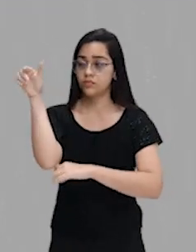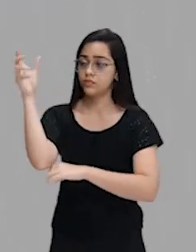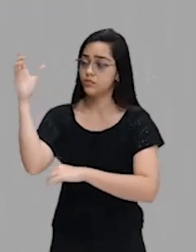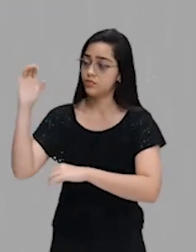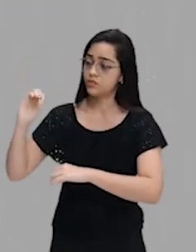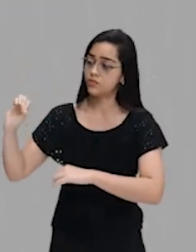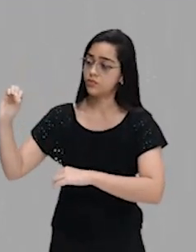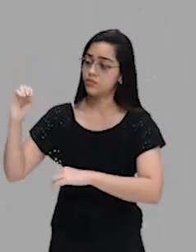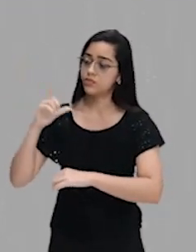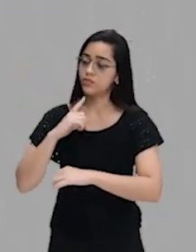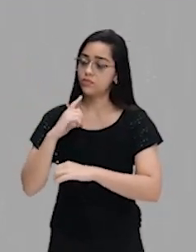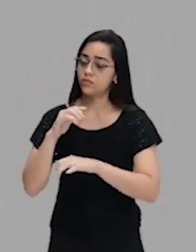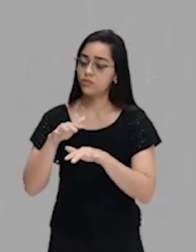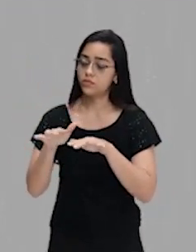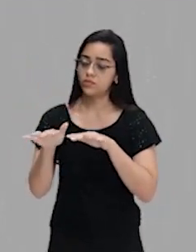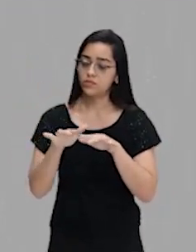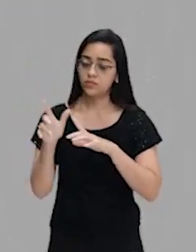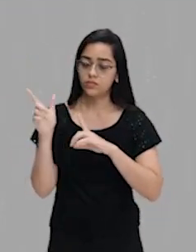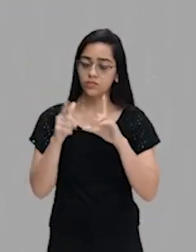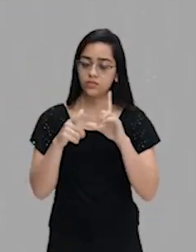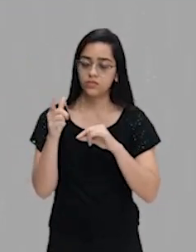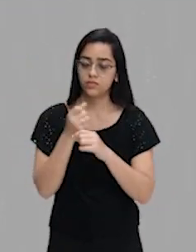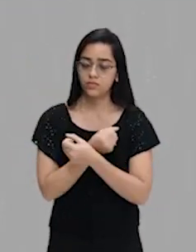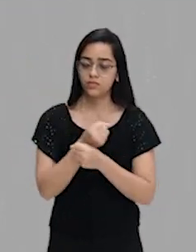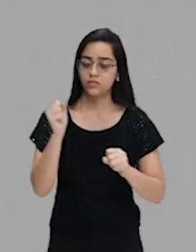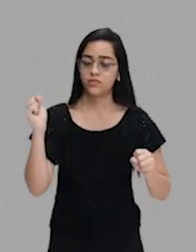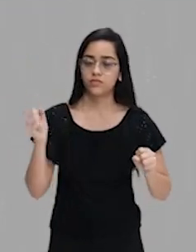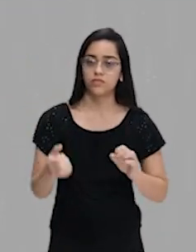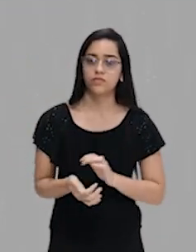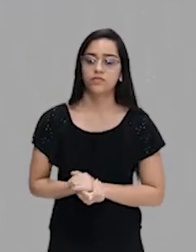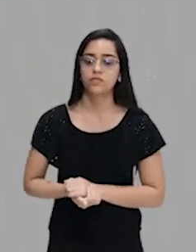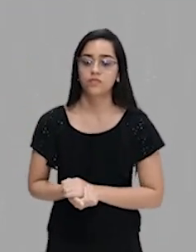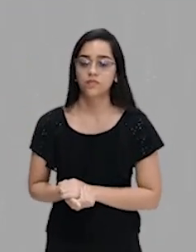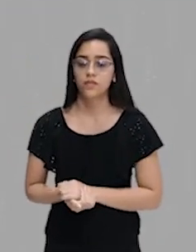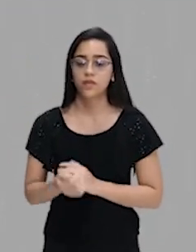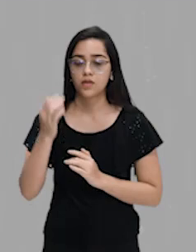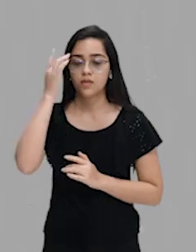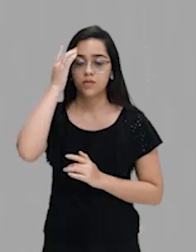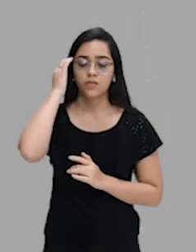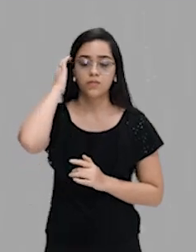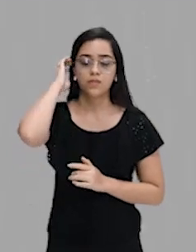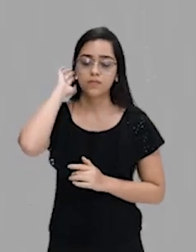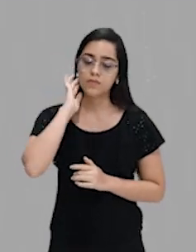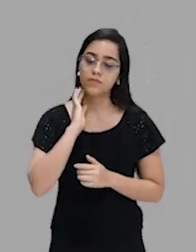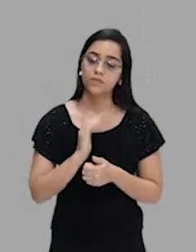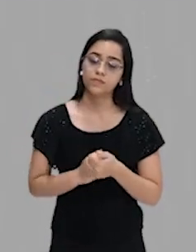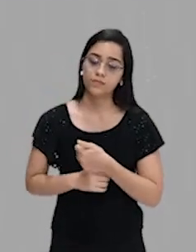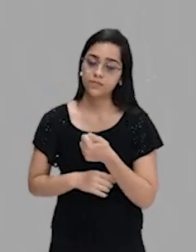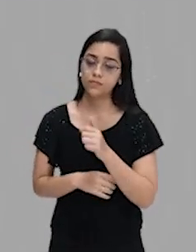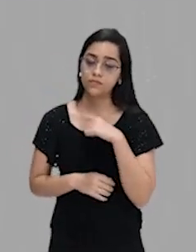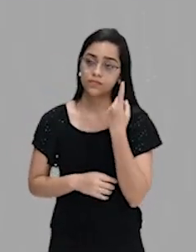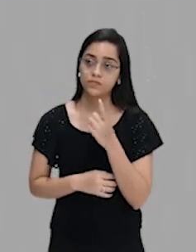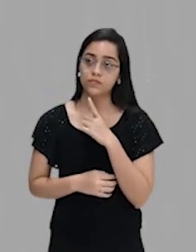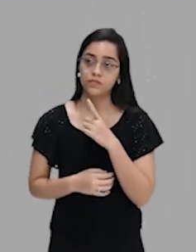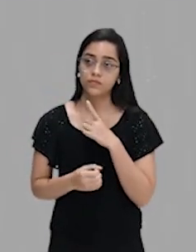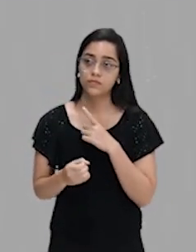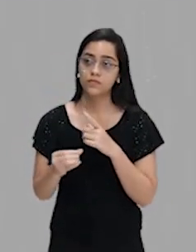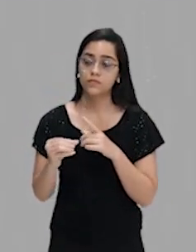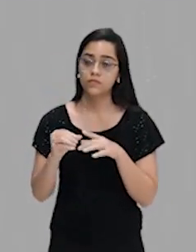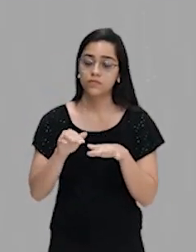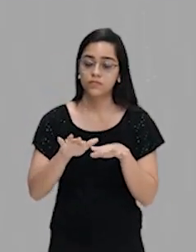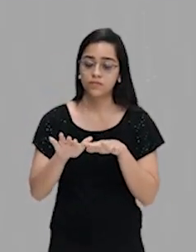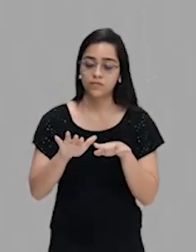nós temos o movimento dessa estrela maior que a nossa. Então esse é o primeiro indício que temos sobre o movimento